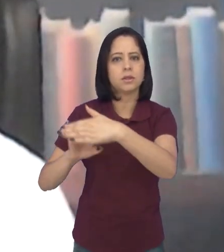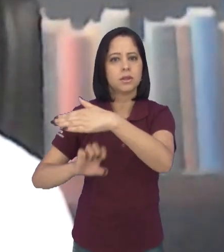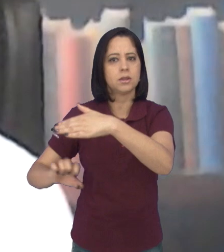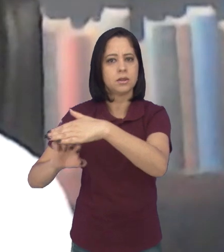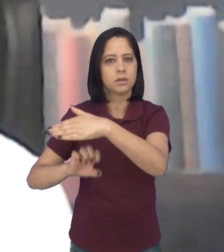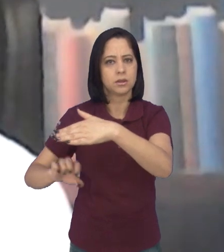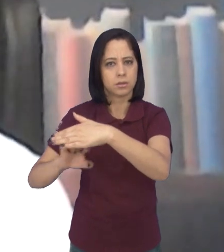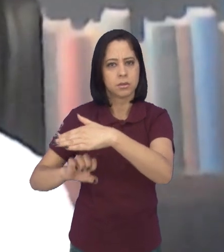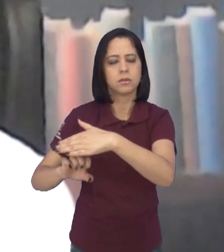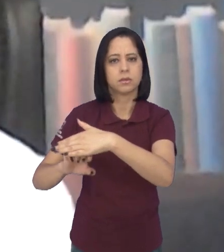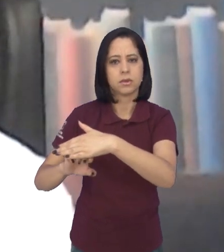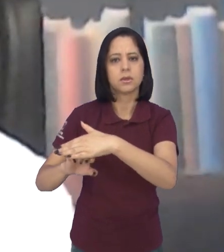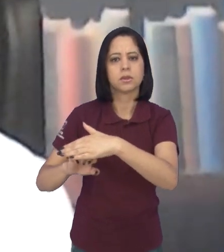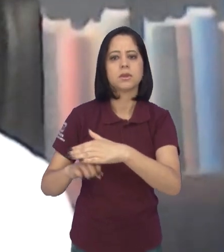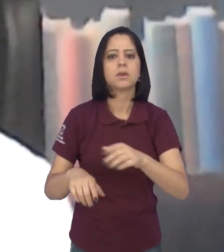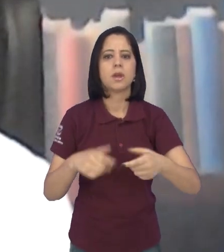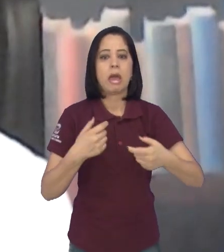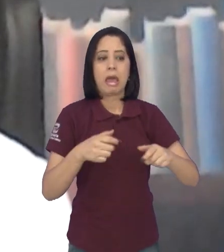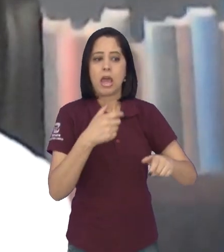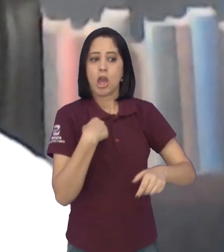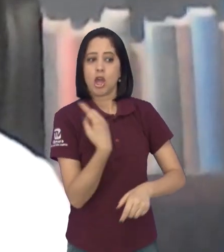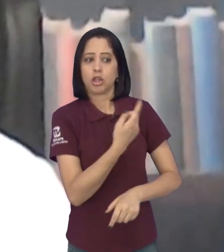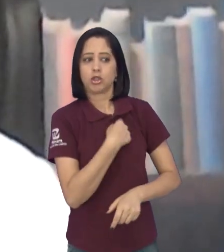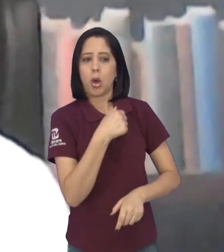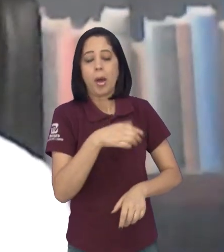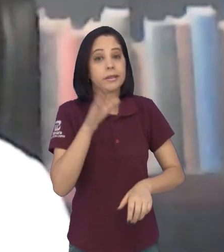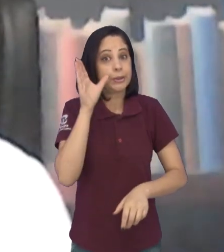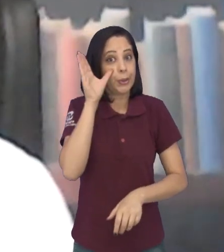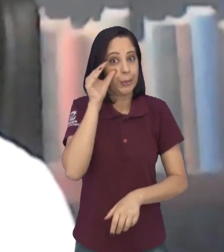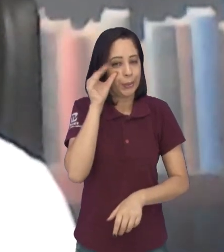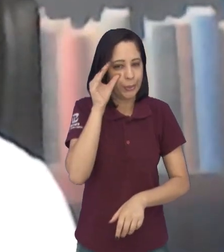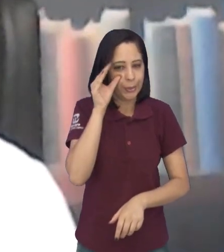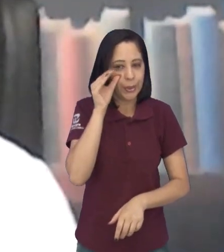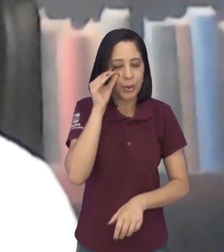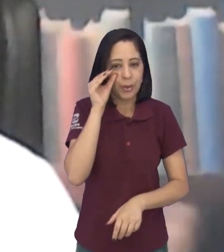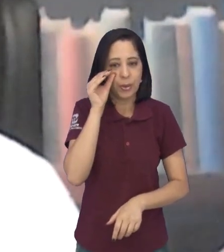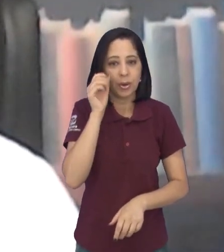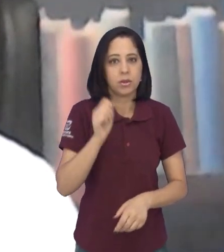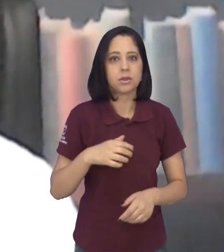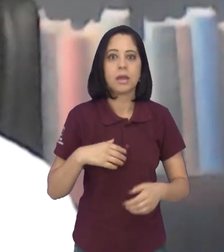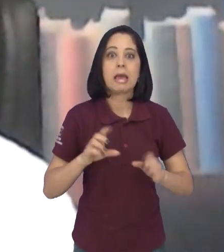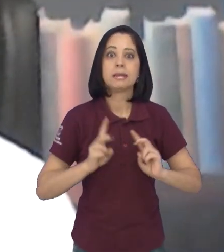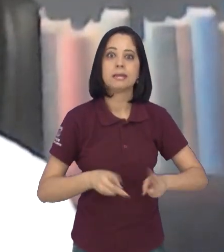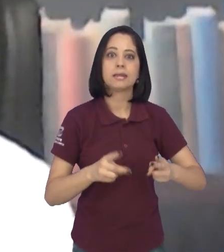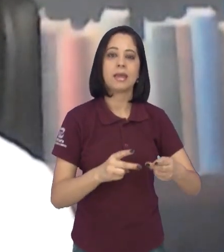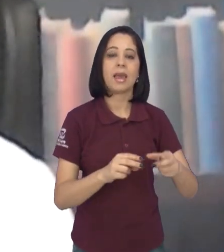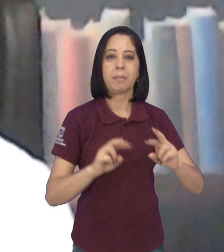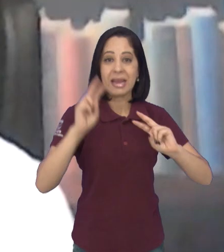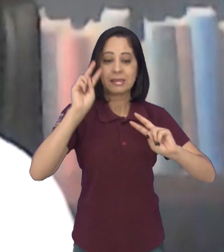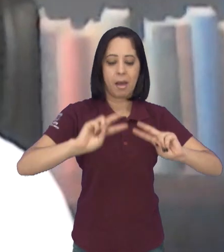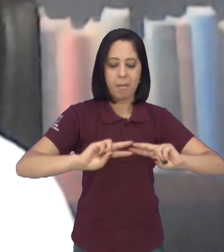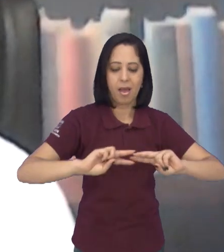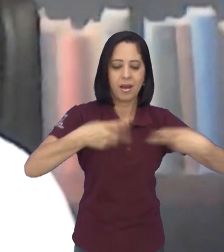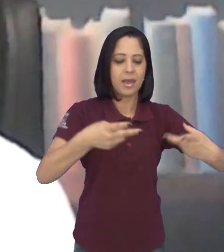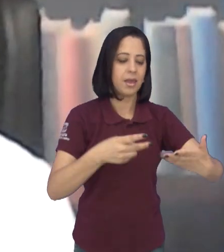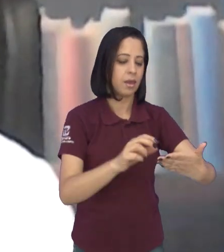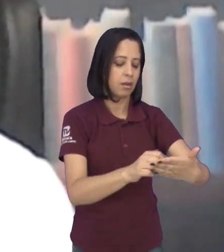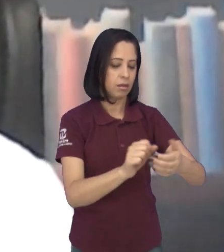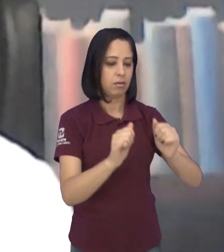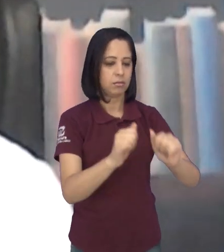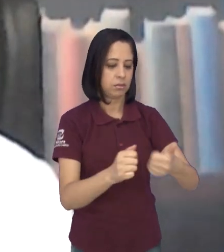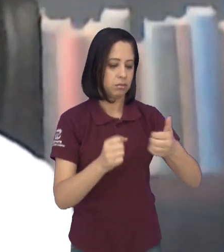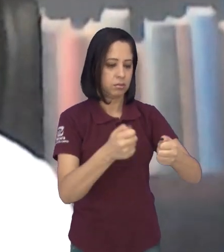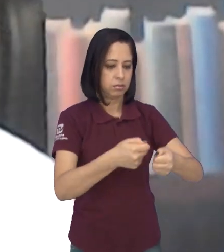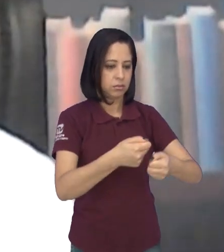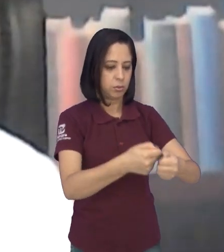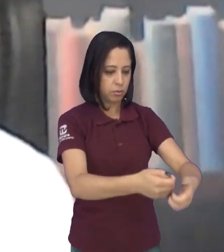físicas como nós, que somos bastante curiosos, saímos a clicar em todos os links que chegam no nosso celular. E